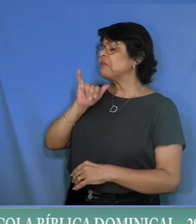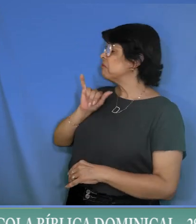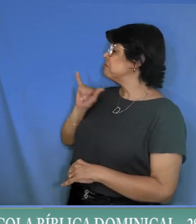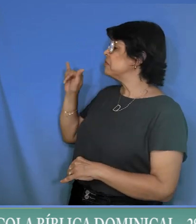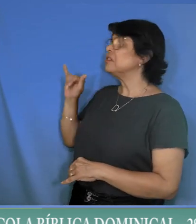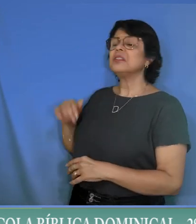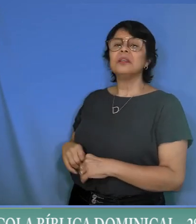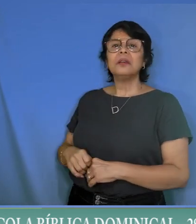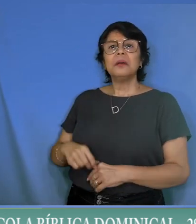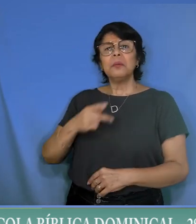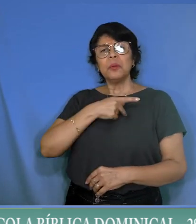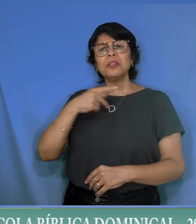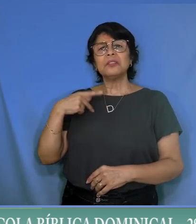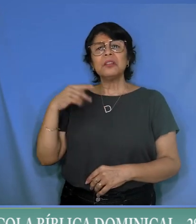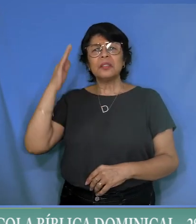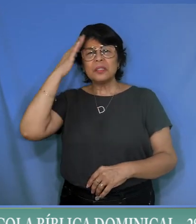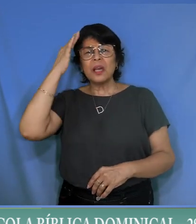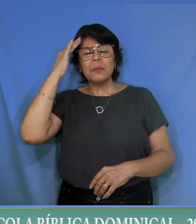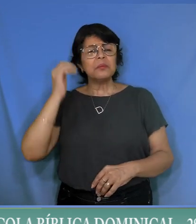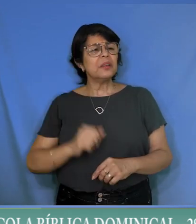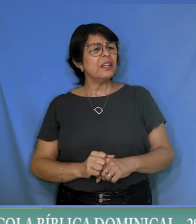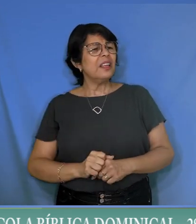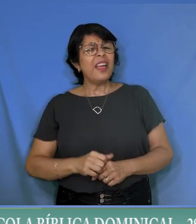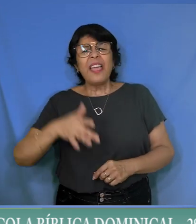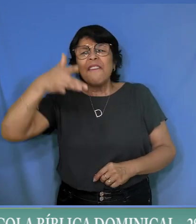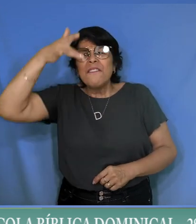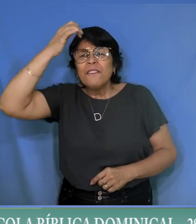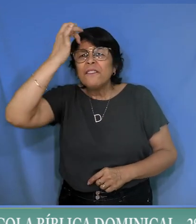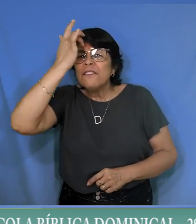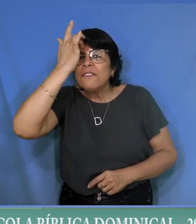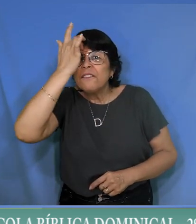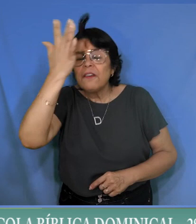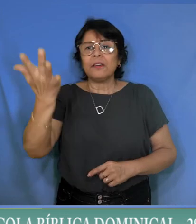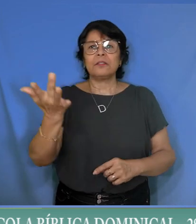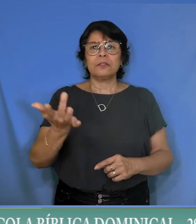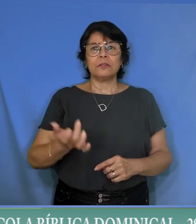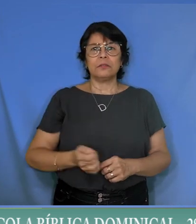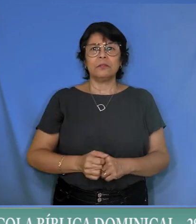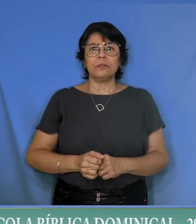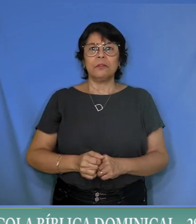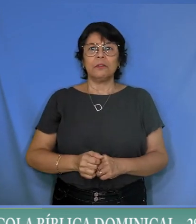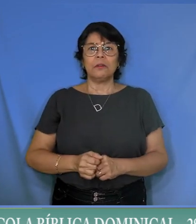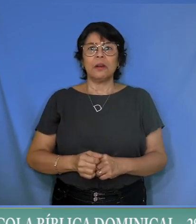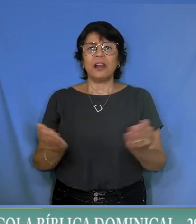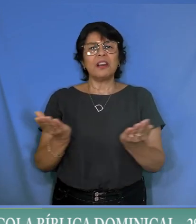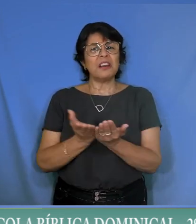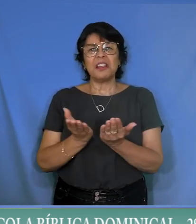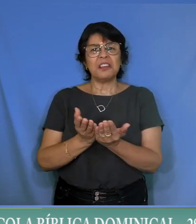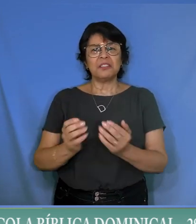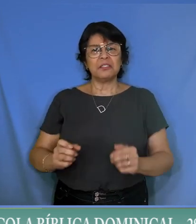homem pensa o que é a vida cristã? Será o que ele pensa que é viver o